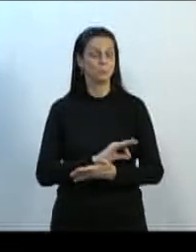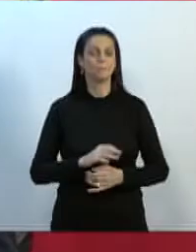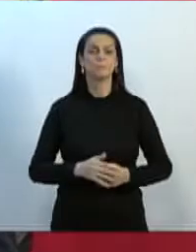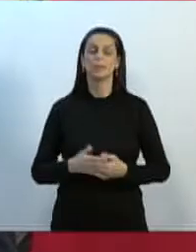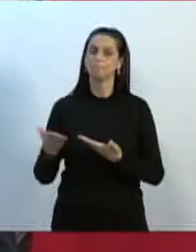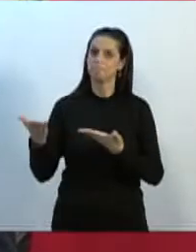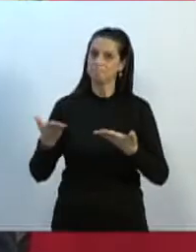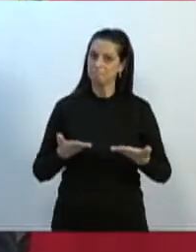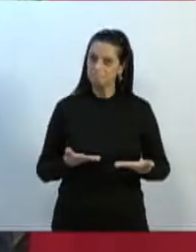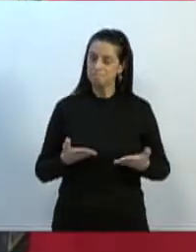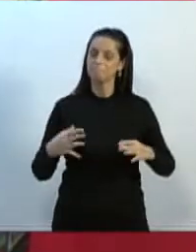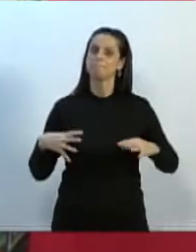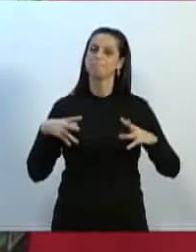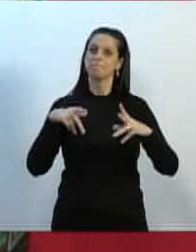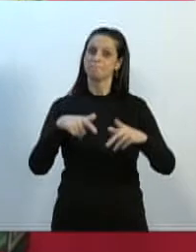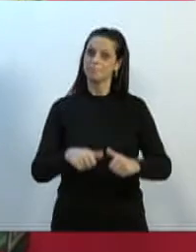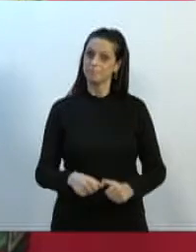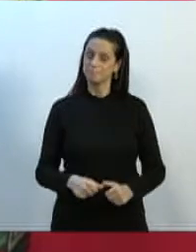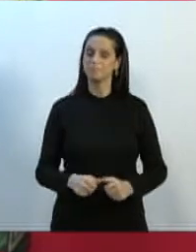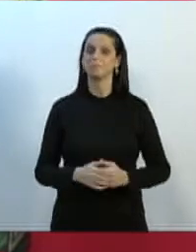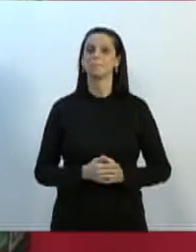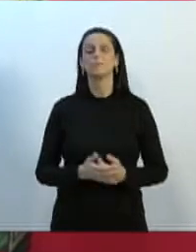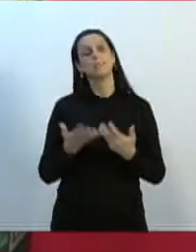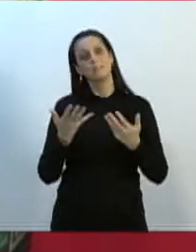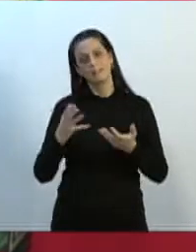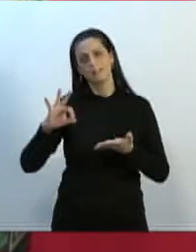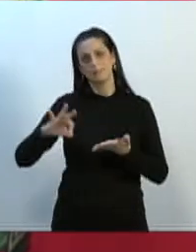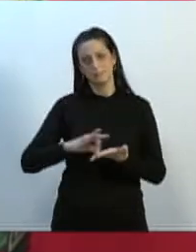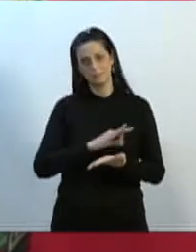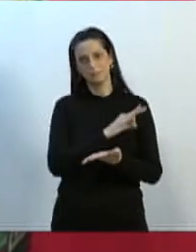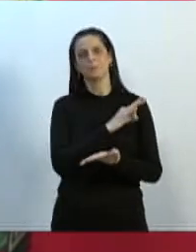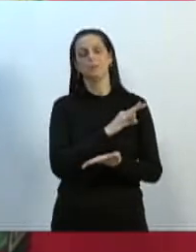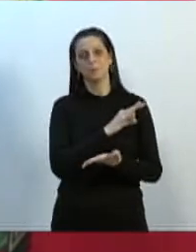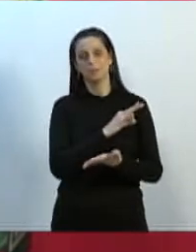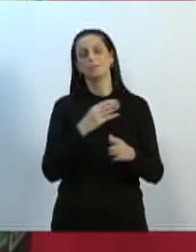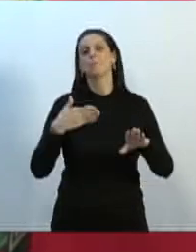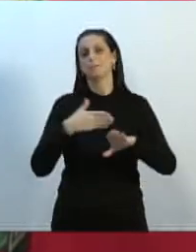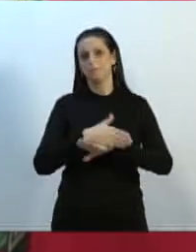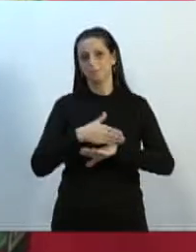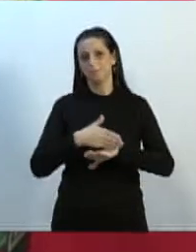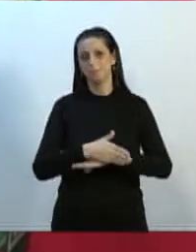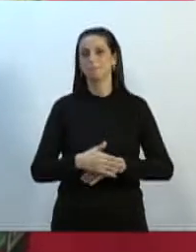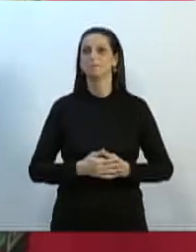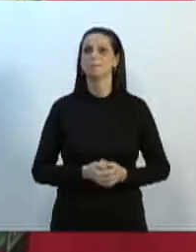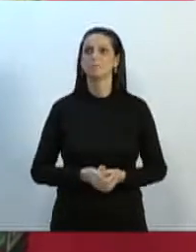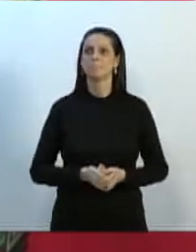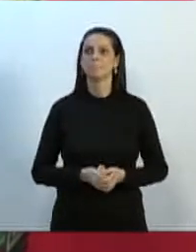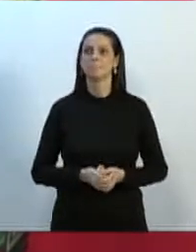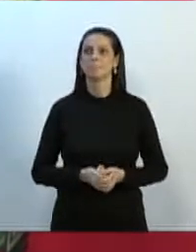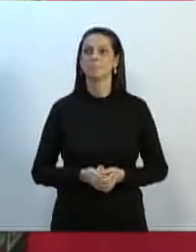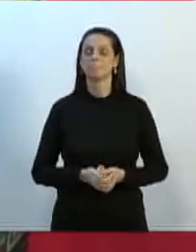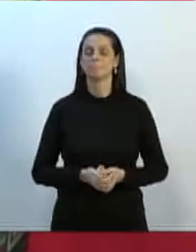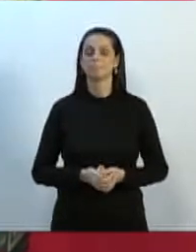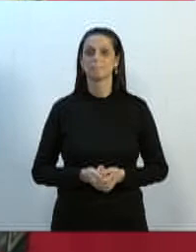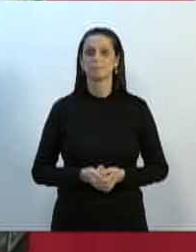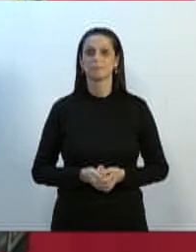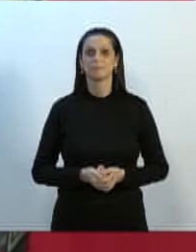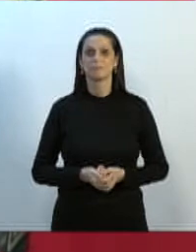né, para todos que possam se inscrever e participar. E gostaria de